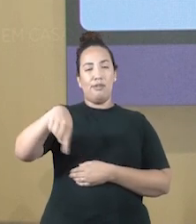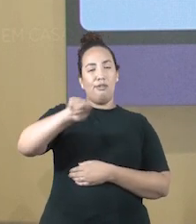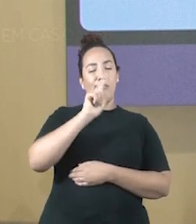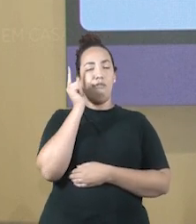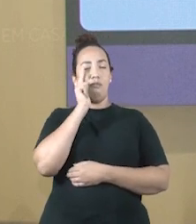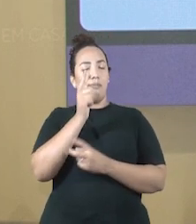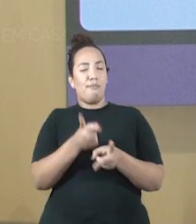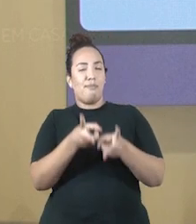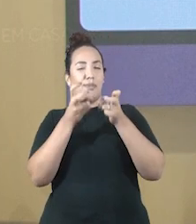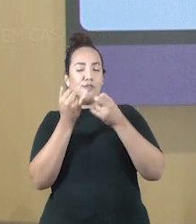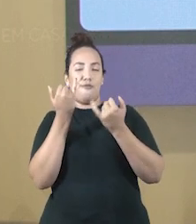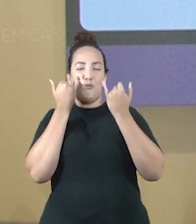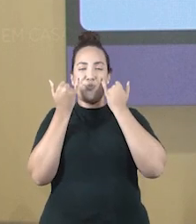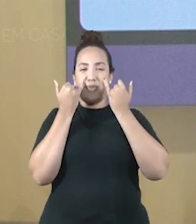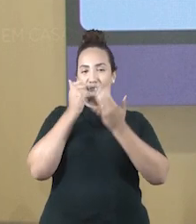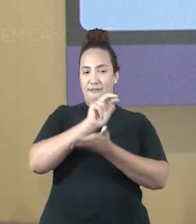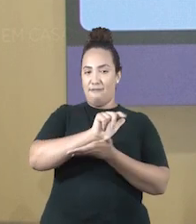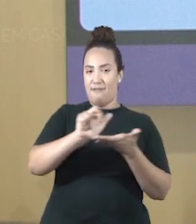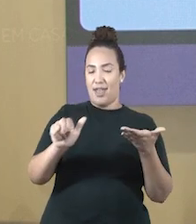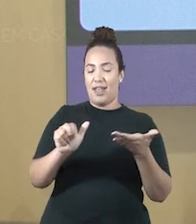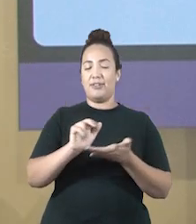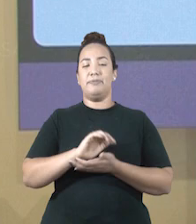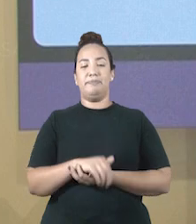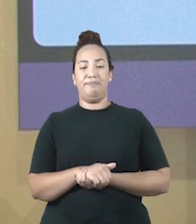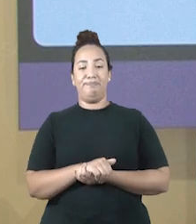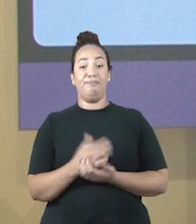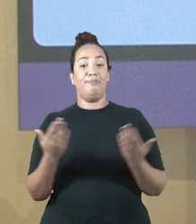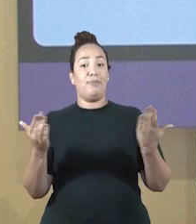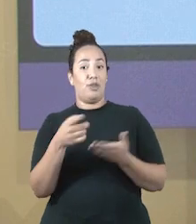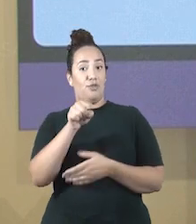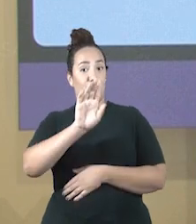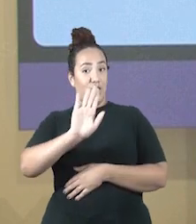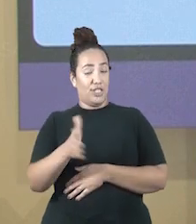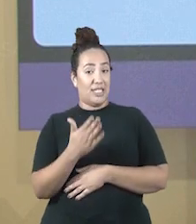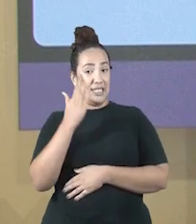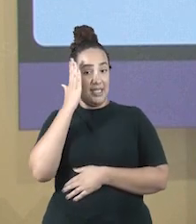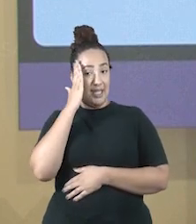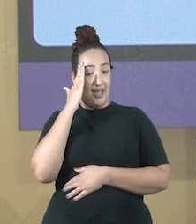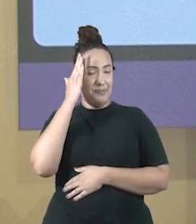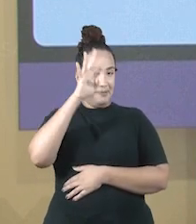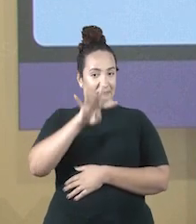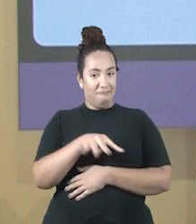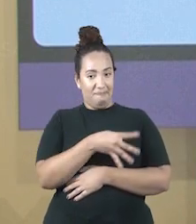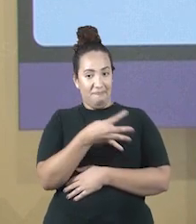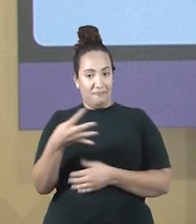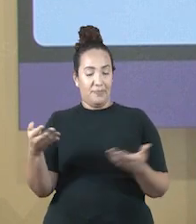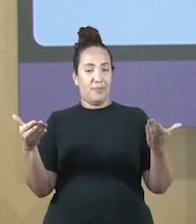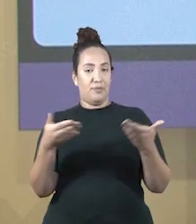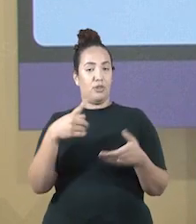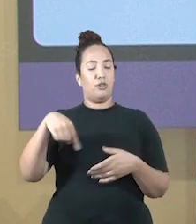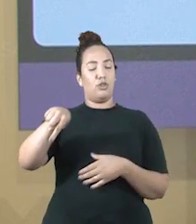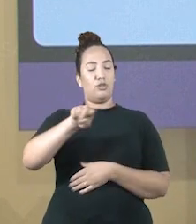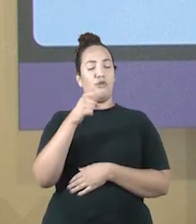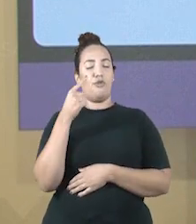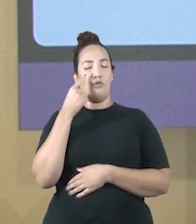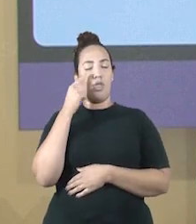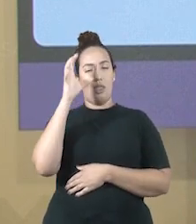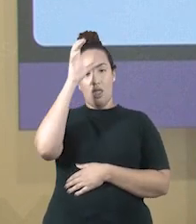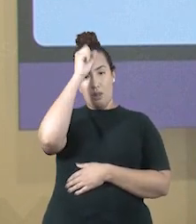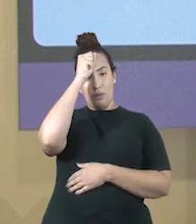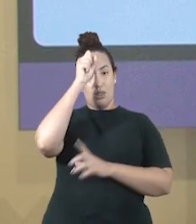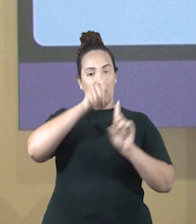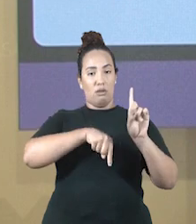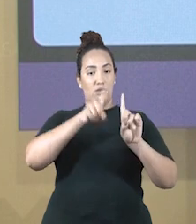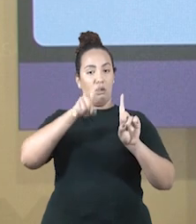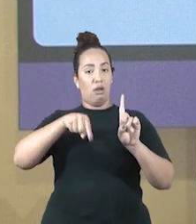conseguimos identificar várias informações diferentes? Agora que você já sabe tudo sobre tabela, vamos dar uma olhadinha